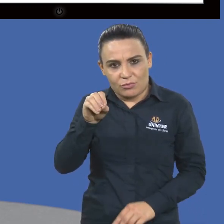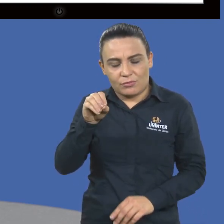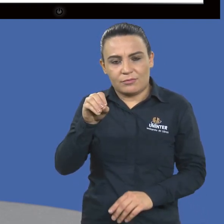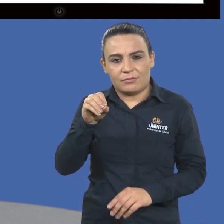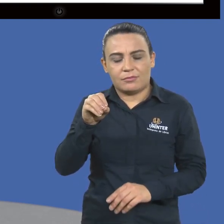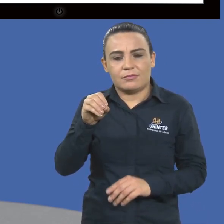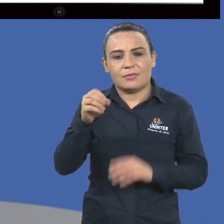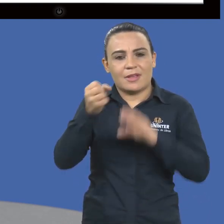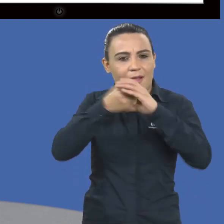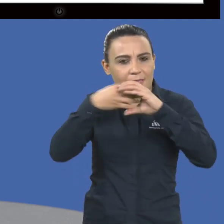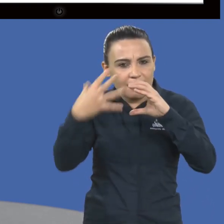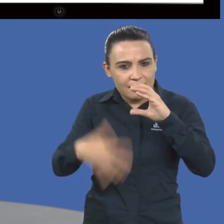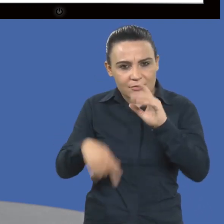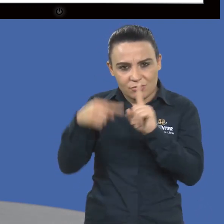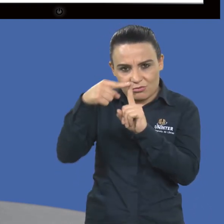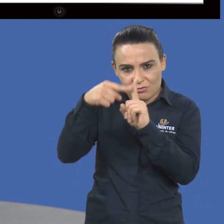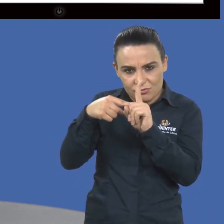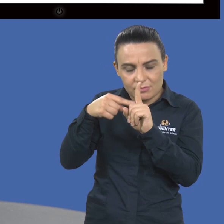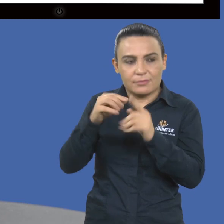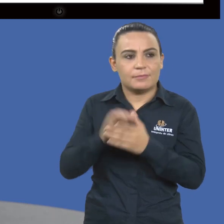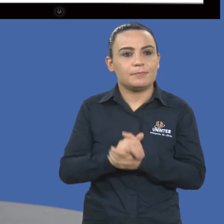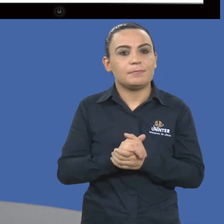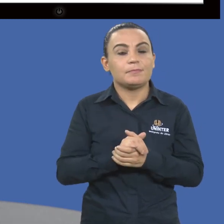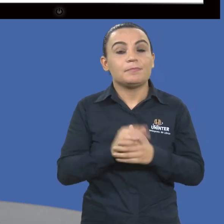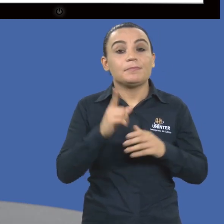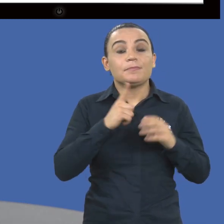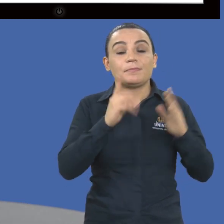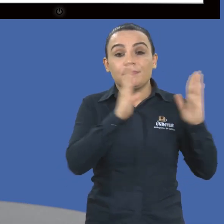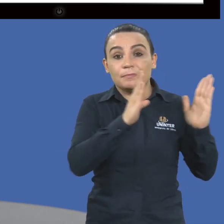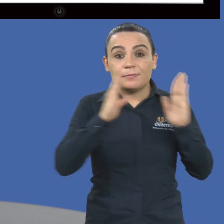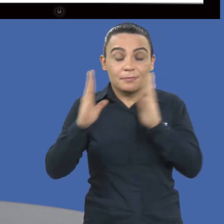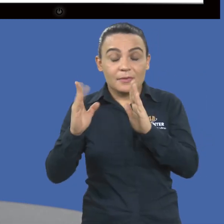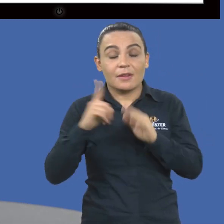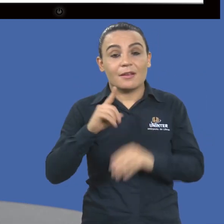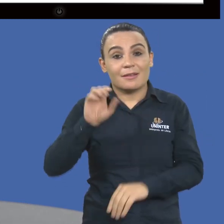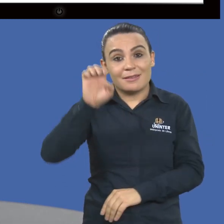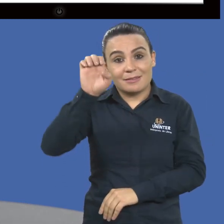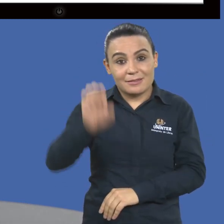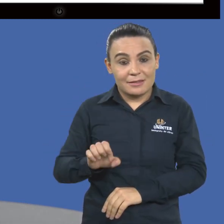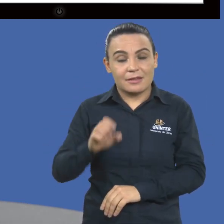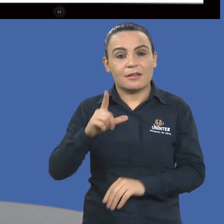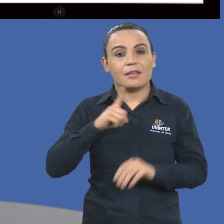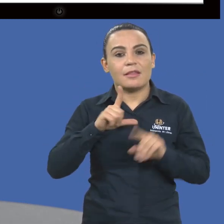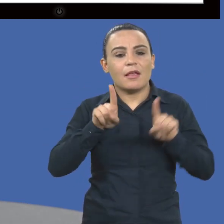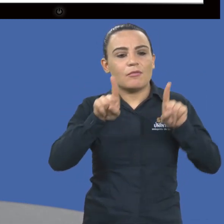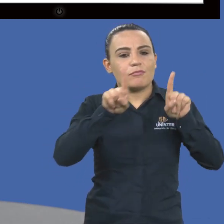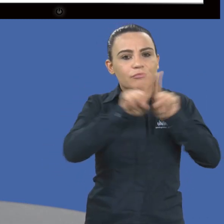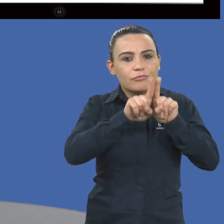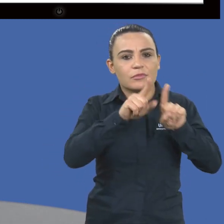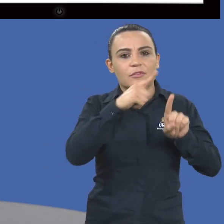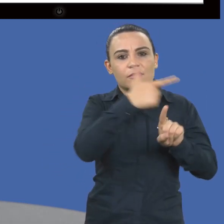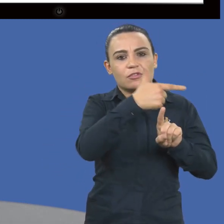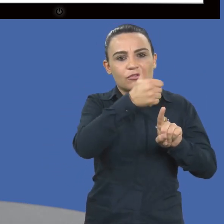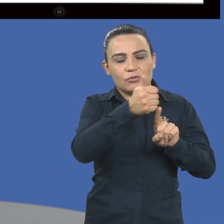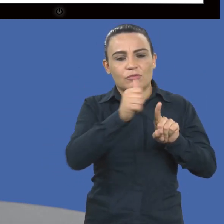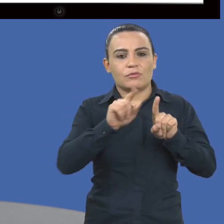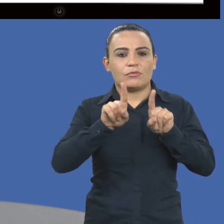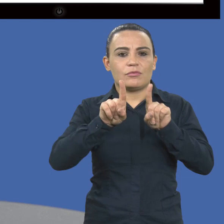E se vocês olharem para a esquerda, tem o par 21 com